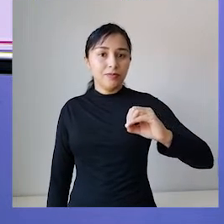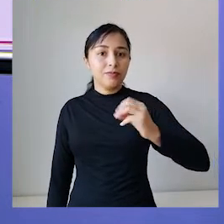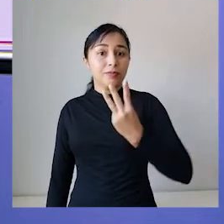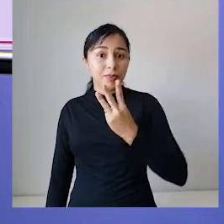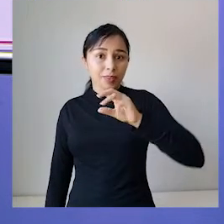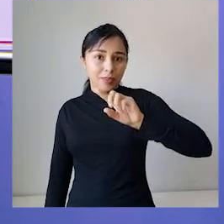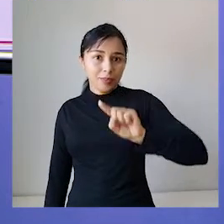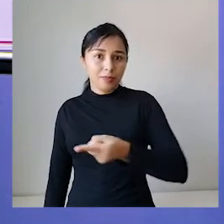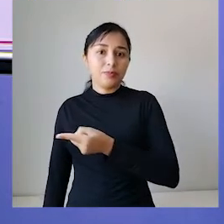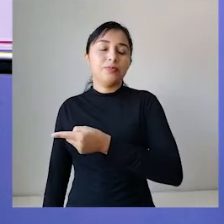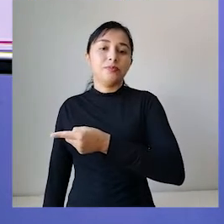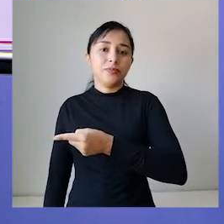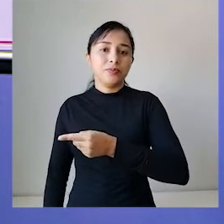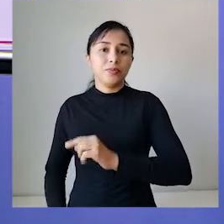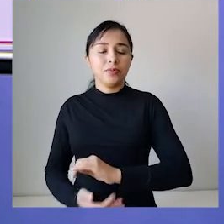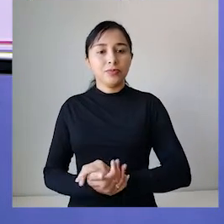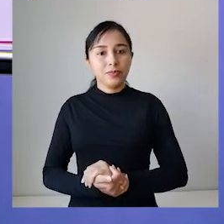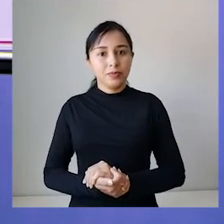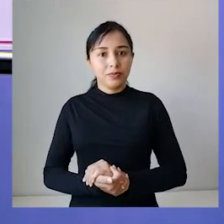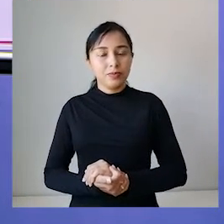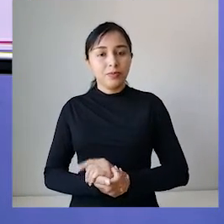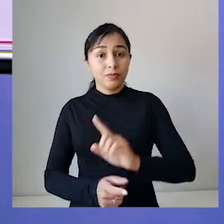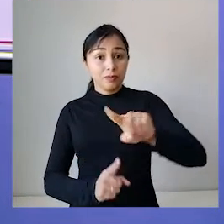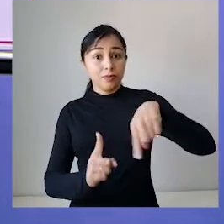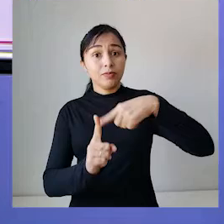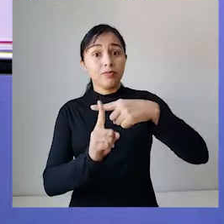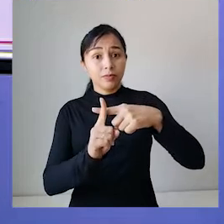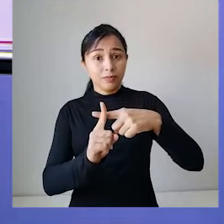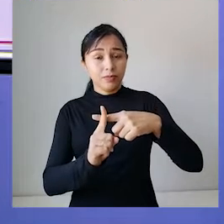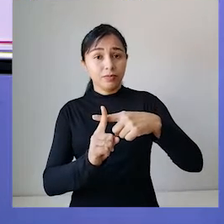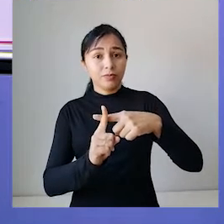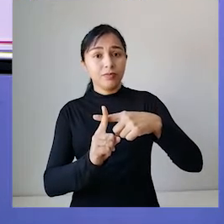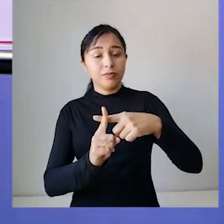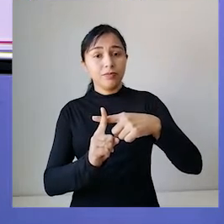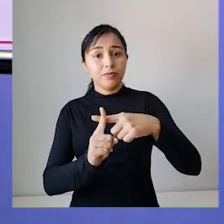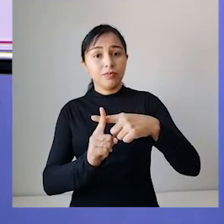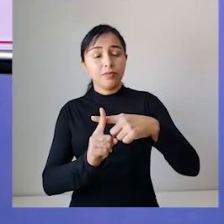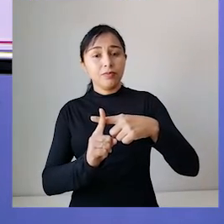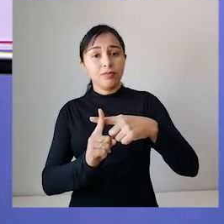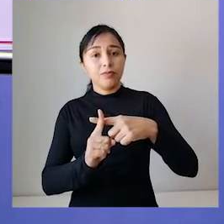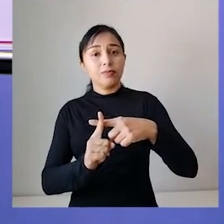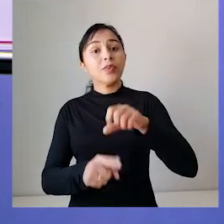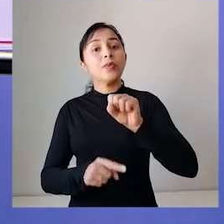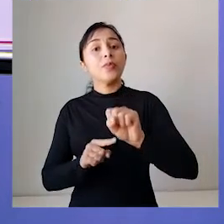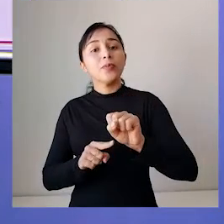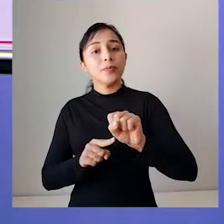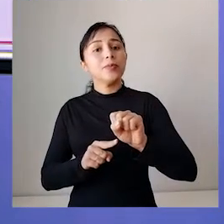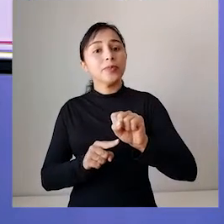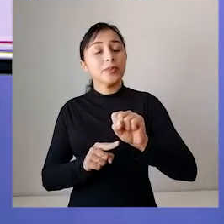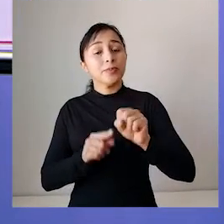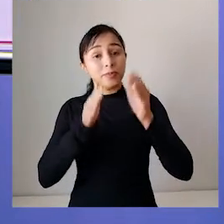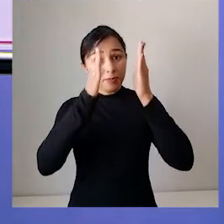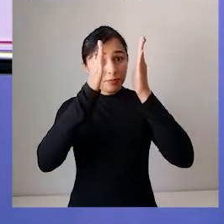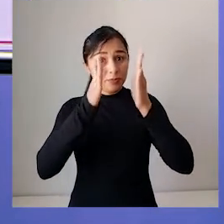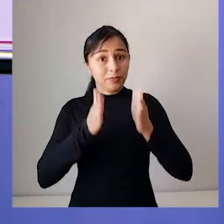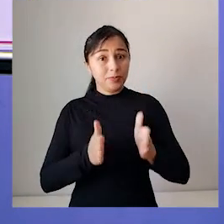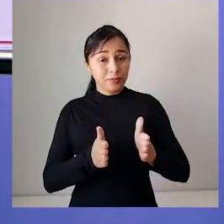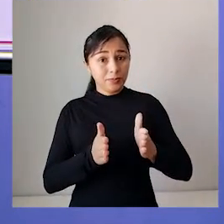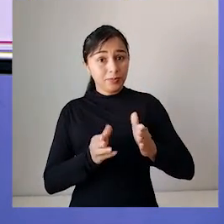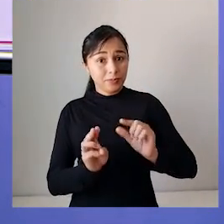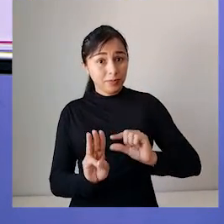ter 3.000 mais o 8. Vou colocar o 8